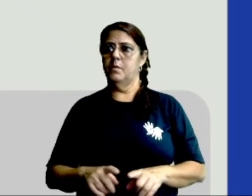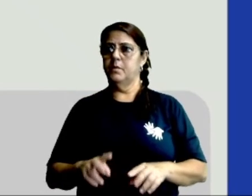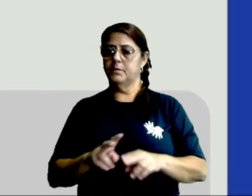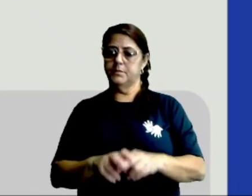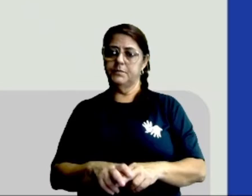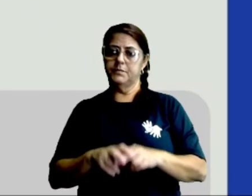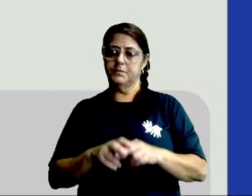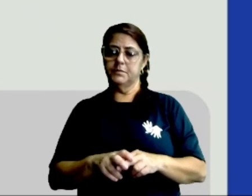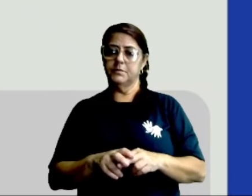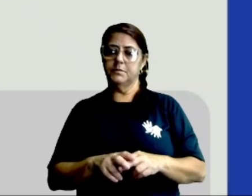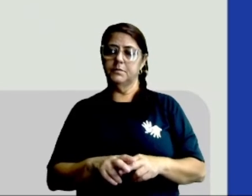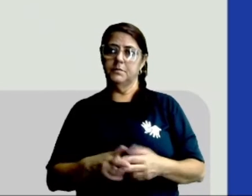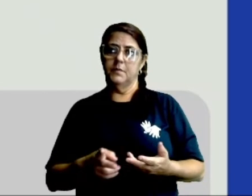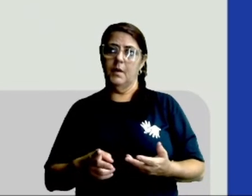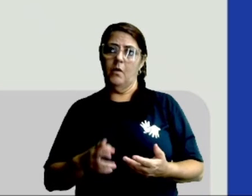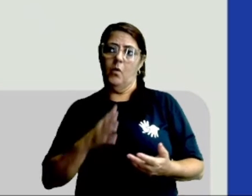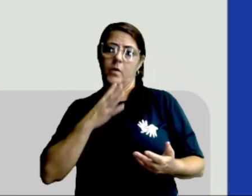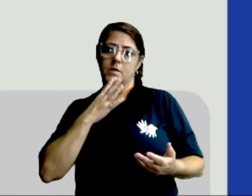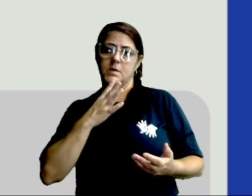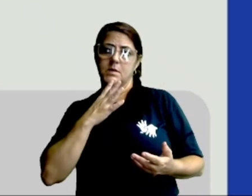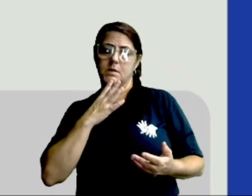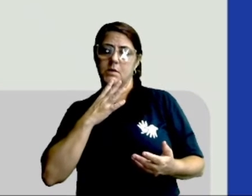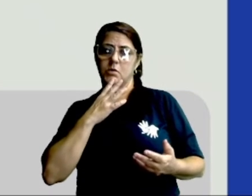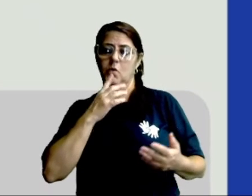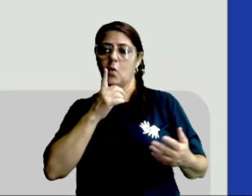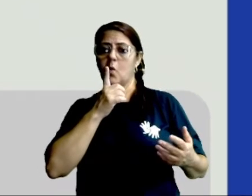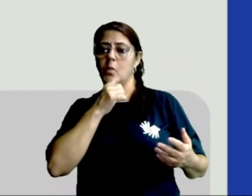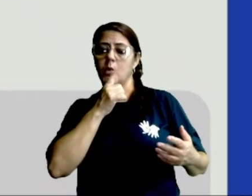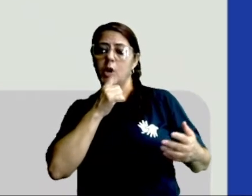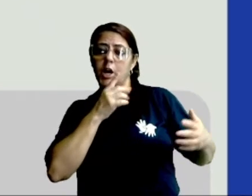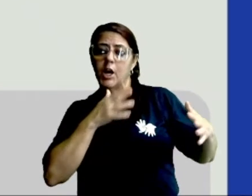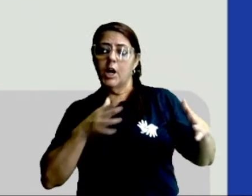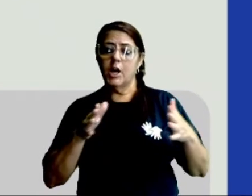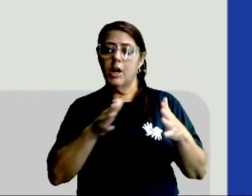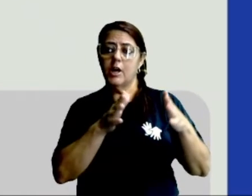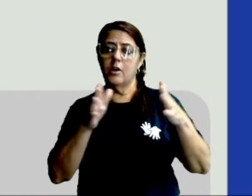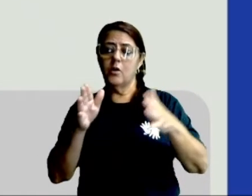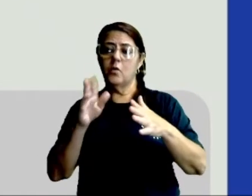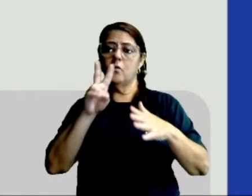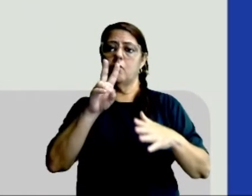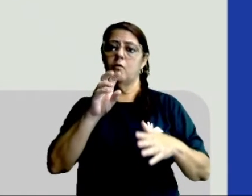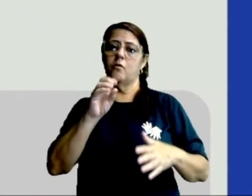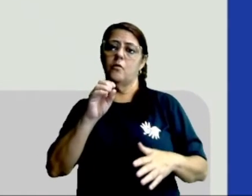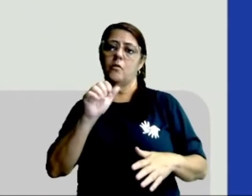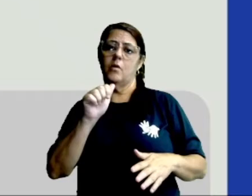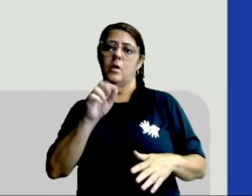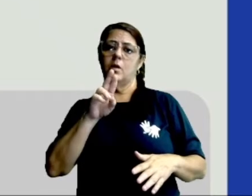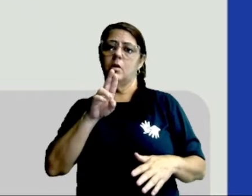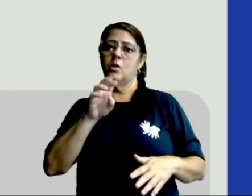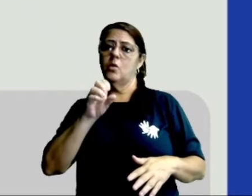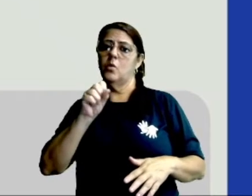sistema, né? Desse sistema que ficou conhecido como rios voadores, né? Que é o transporte de umidade, que vai vir